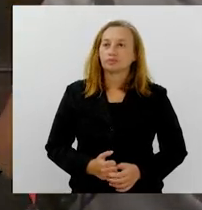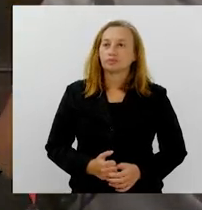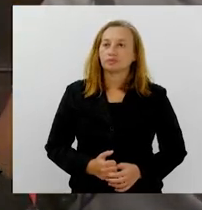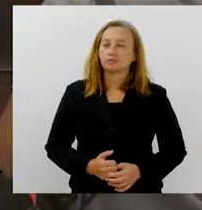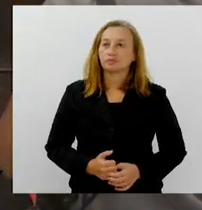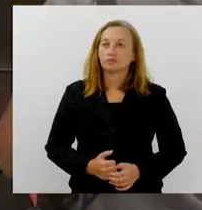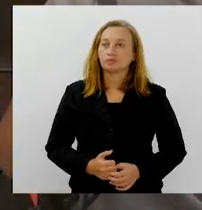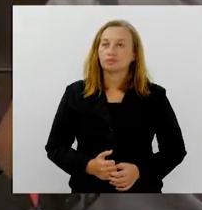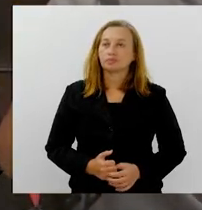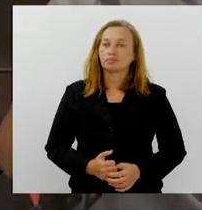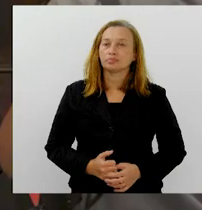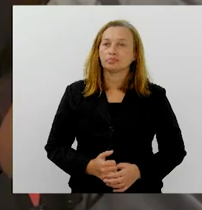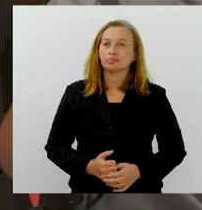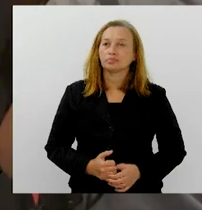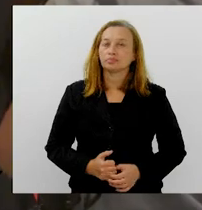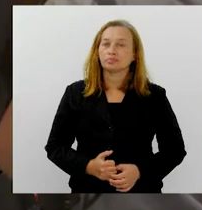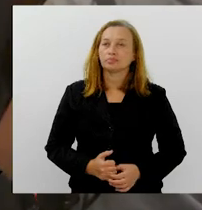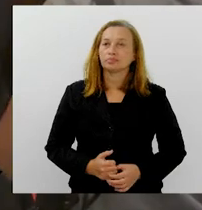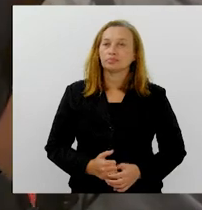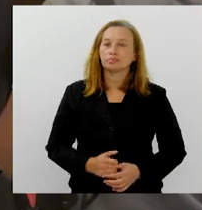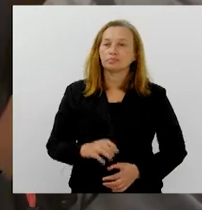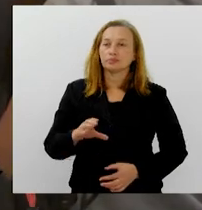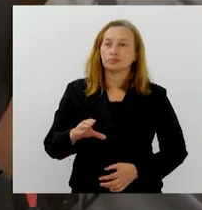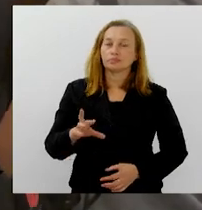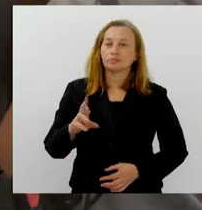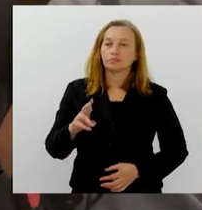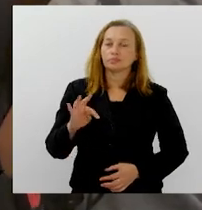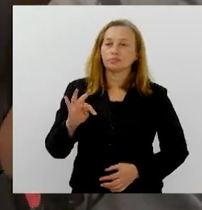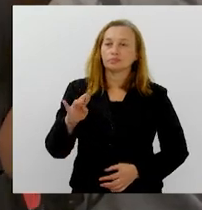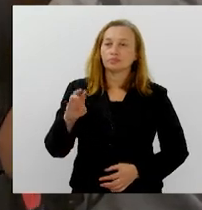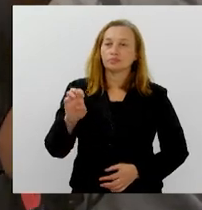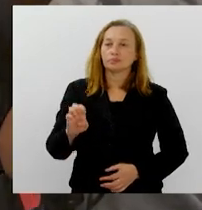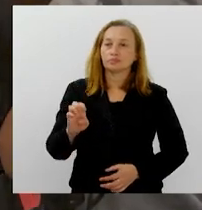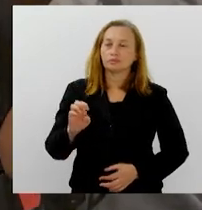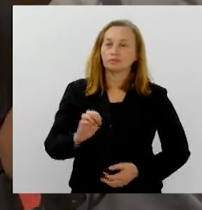Próximo agraciado, Cristiane da Costa Mendonça.